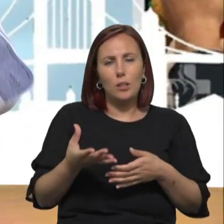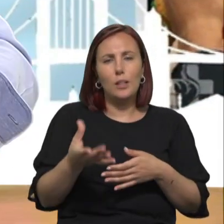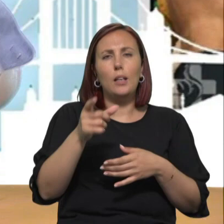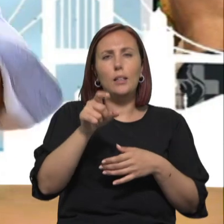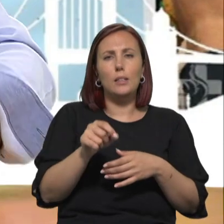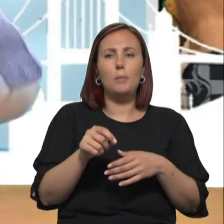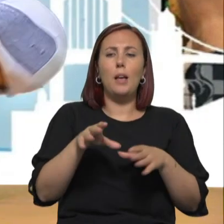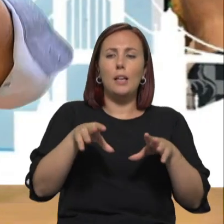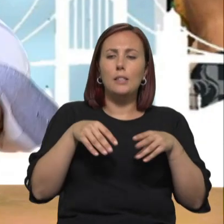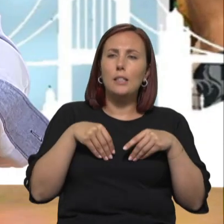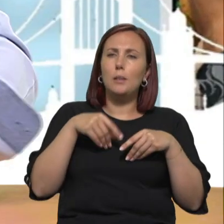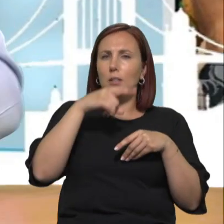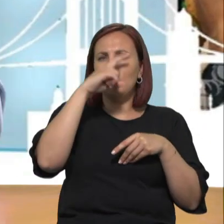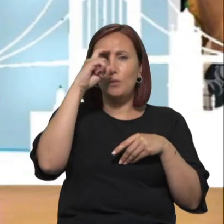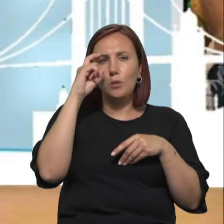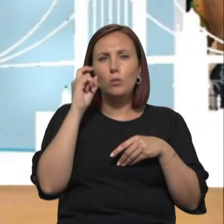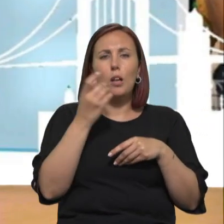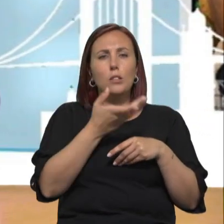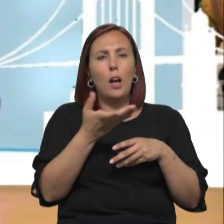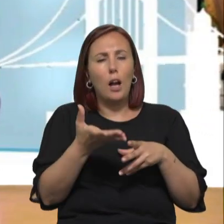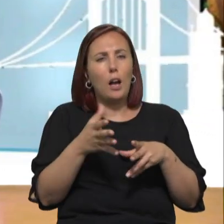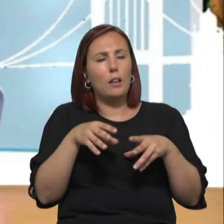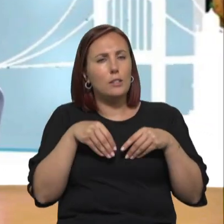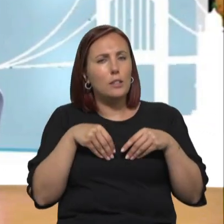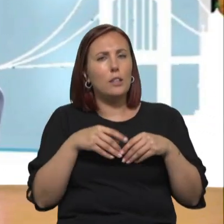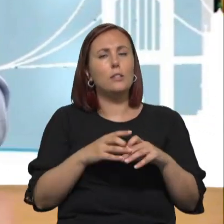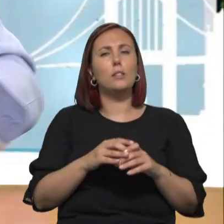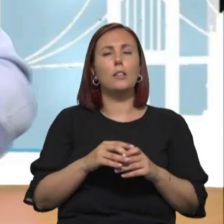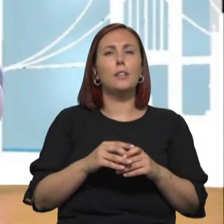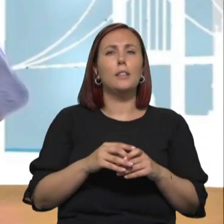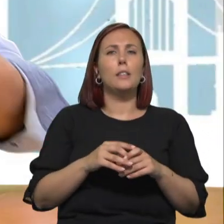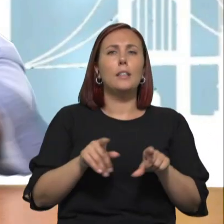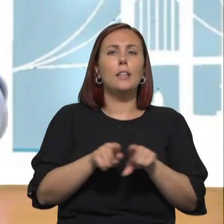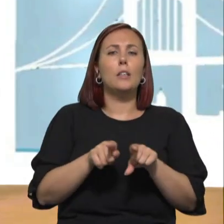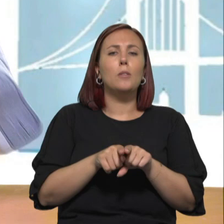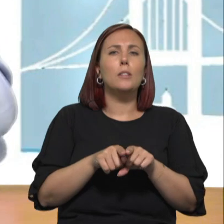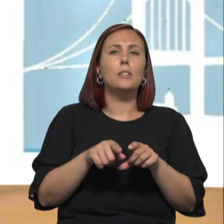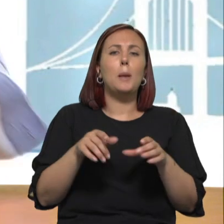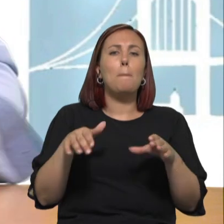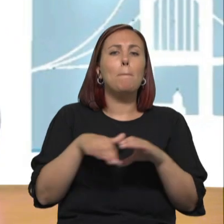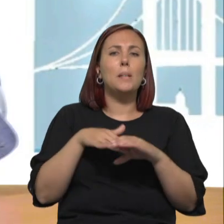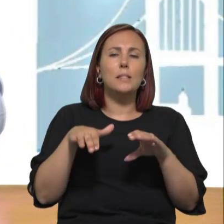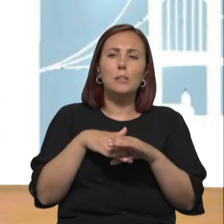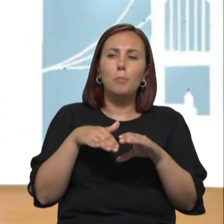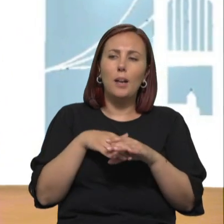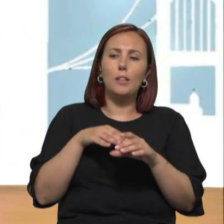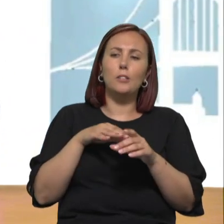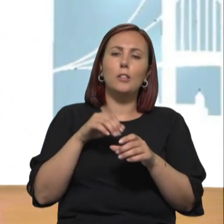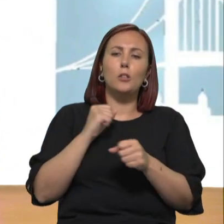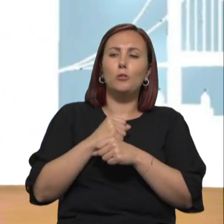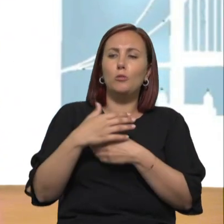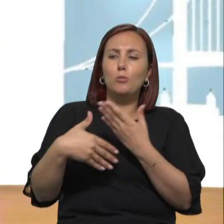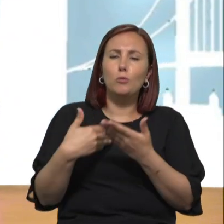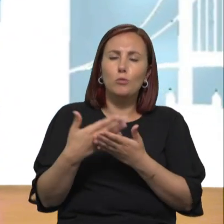de acolhimento das dificuldades dos seus companheiros, digamos, do participar da dinâmica operária que